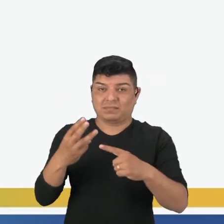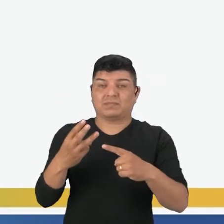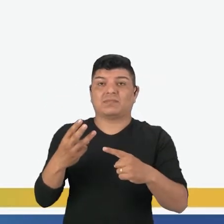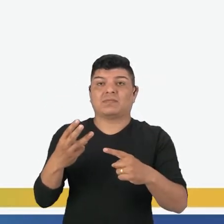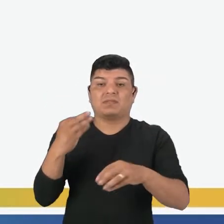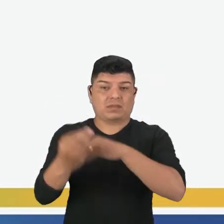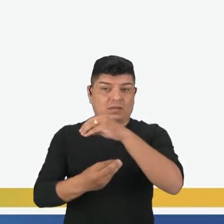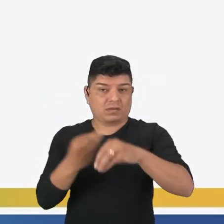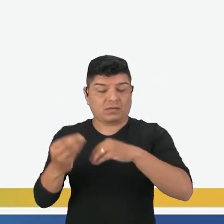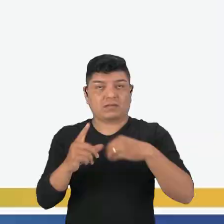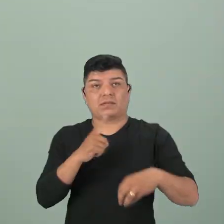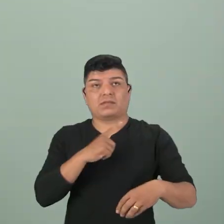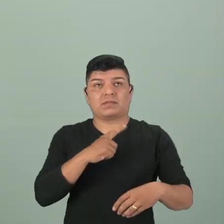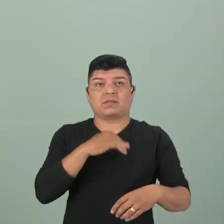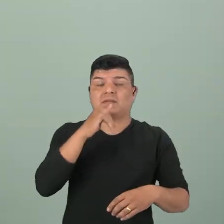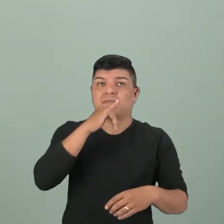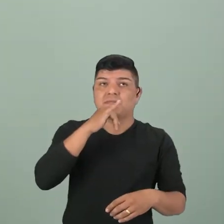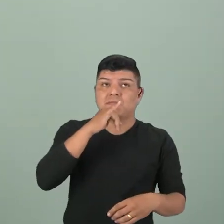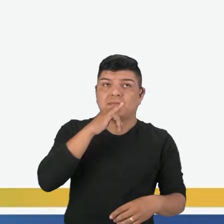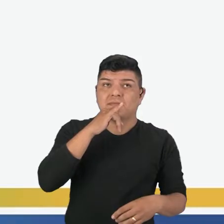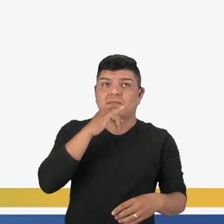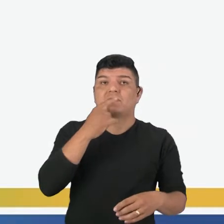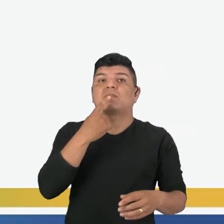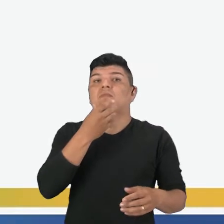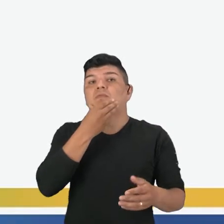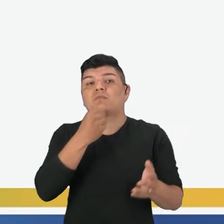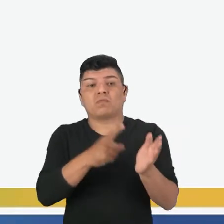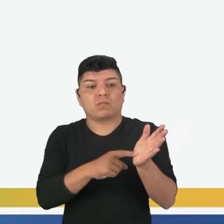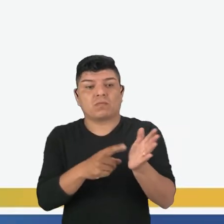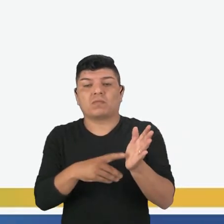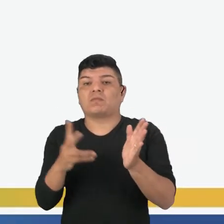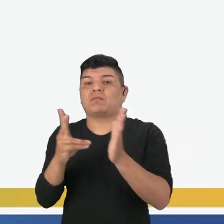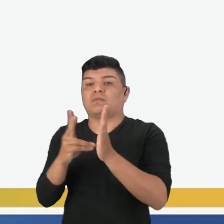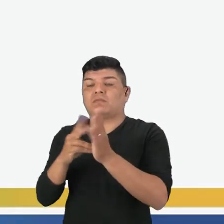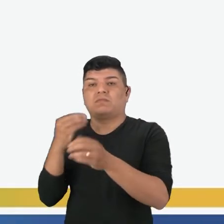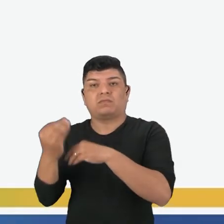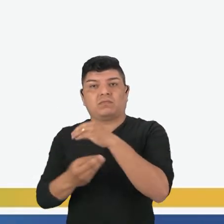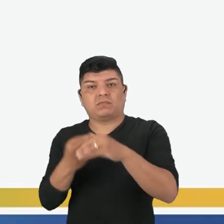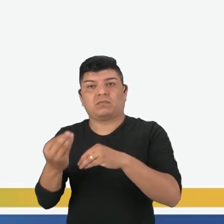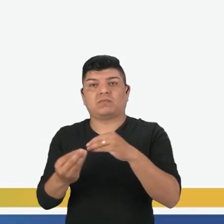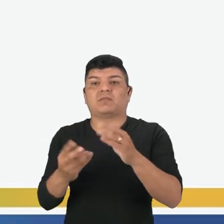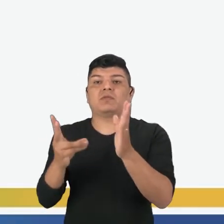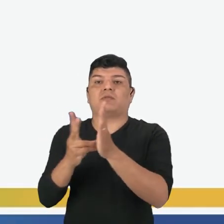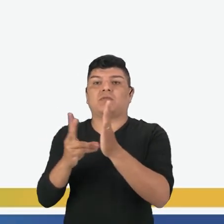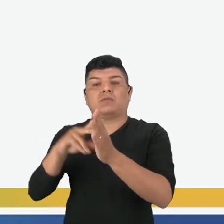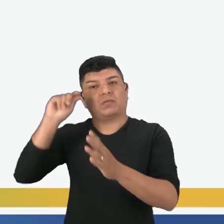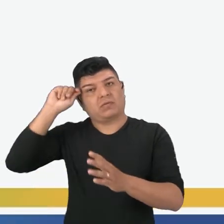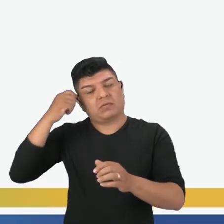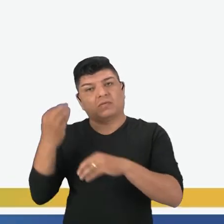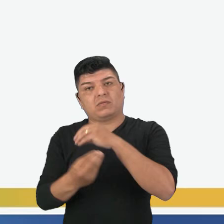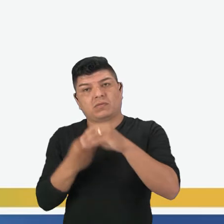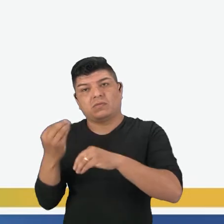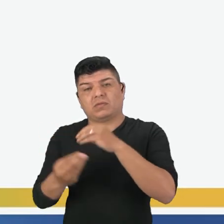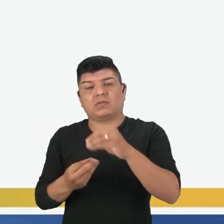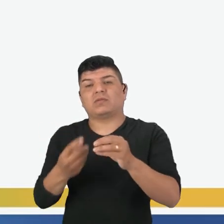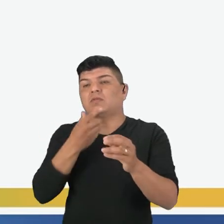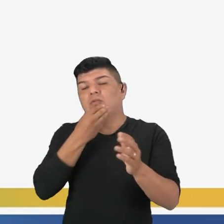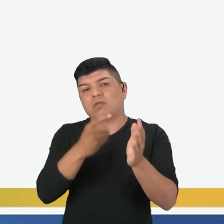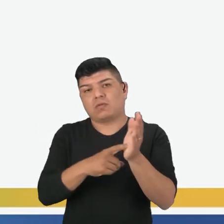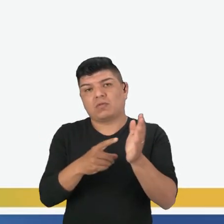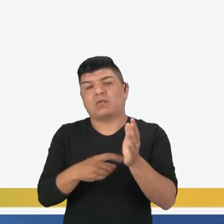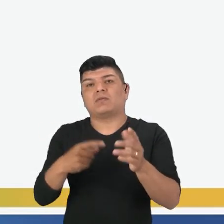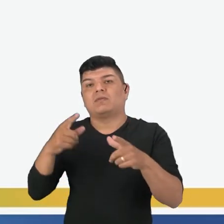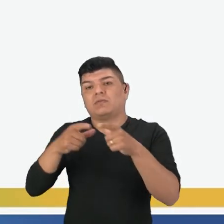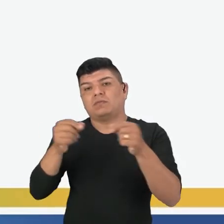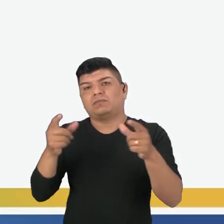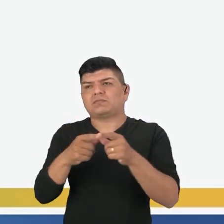toda que nós temos aí, por exemplo, o branco mais o índio, né? O índio mais o negro, o branco mais o japonês. Você olha para um brasileiro